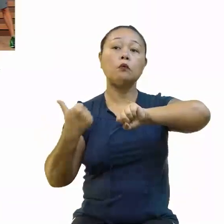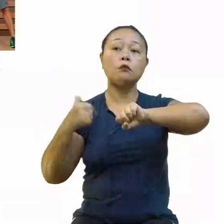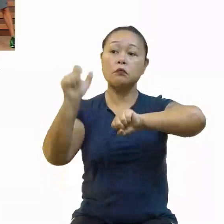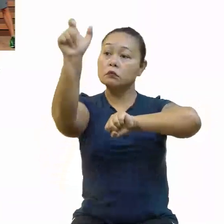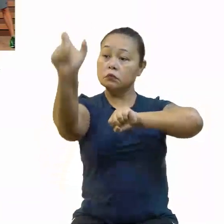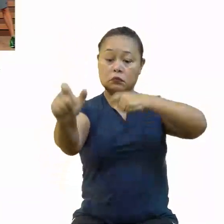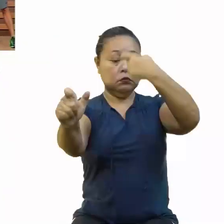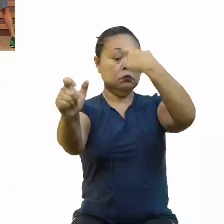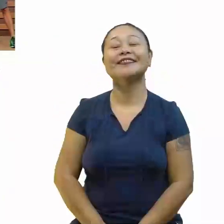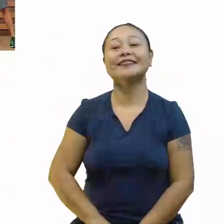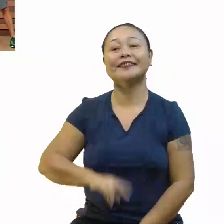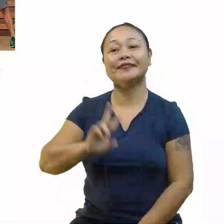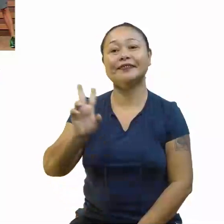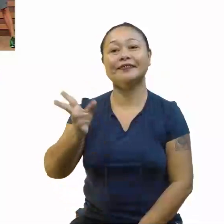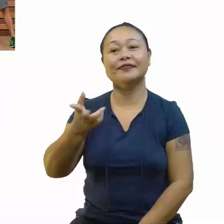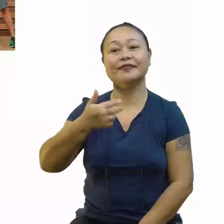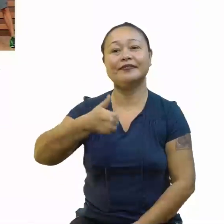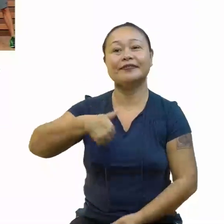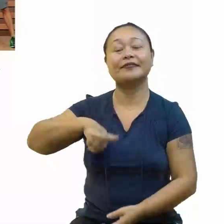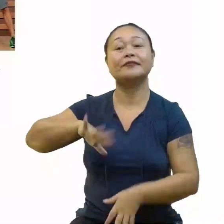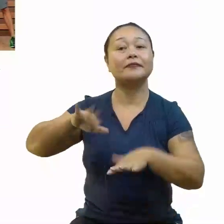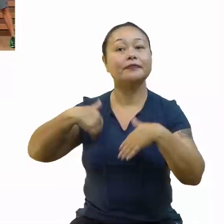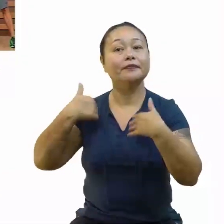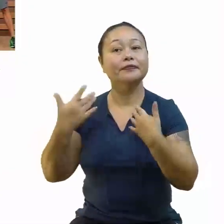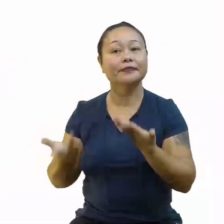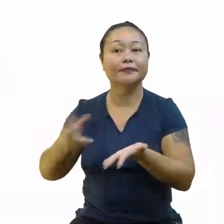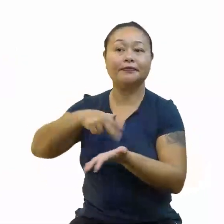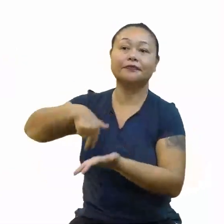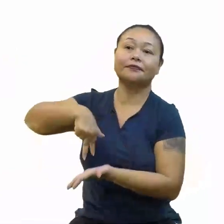ok? Então, a professora